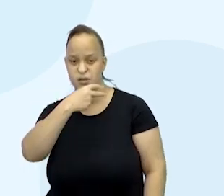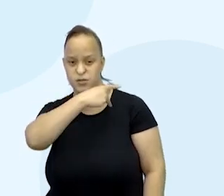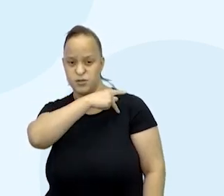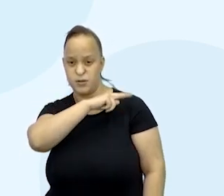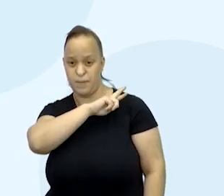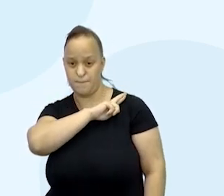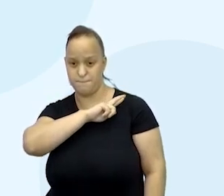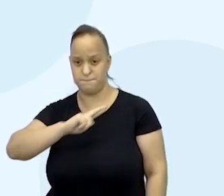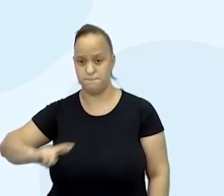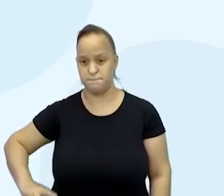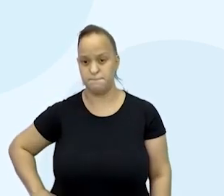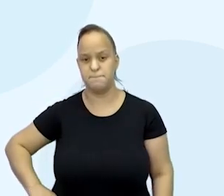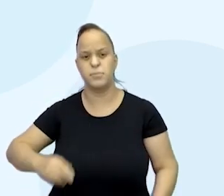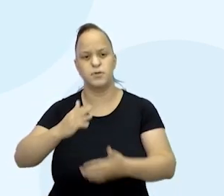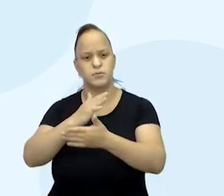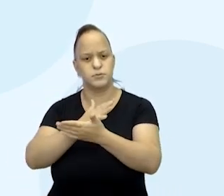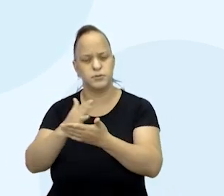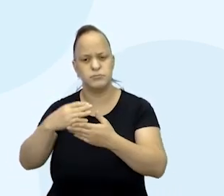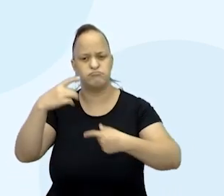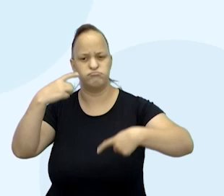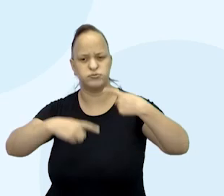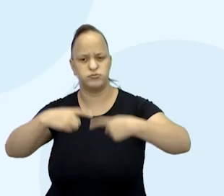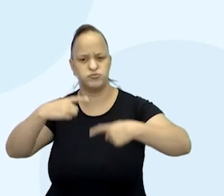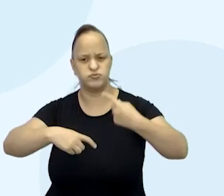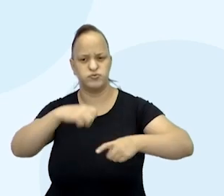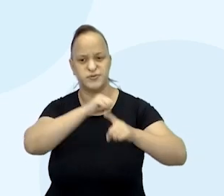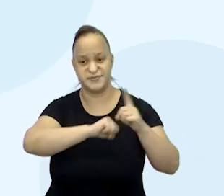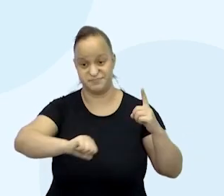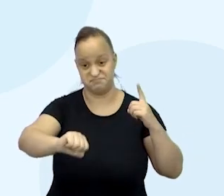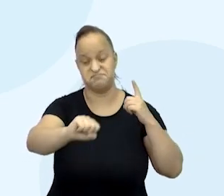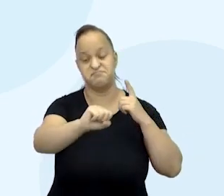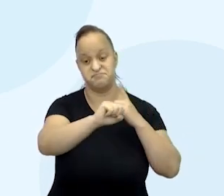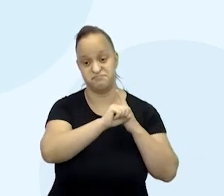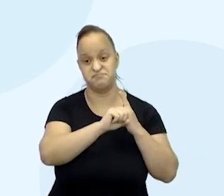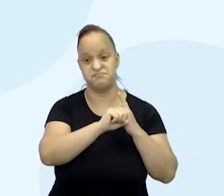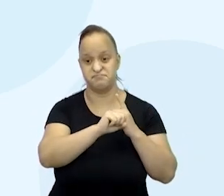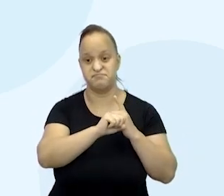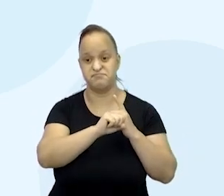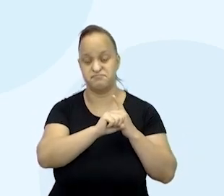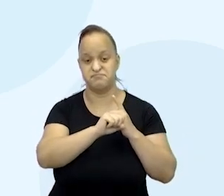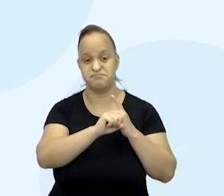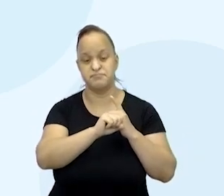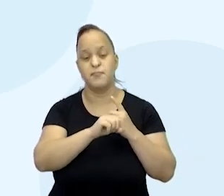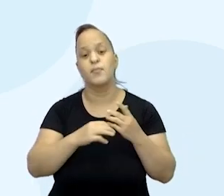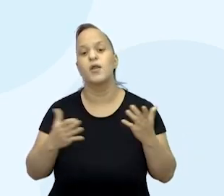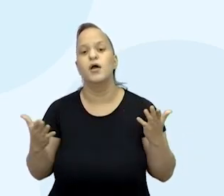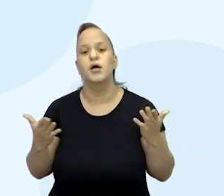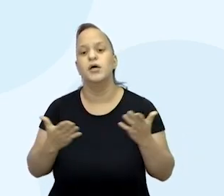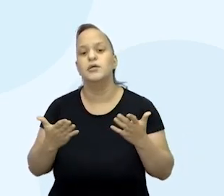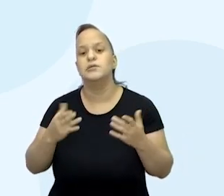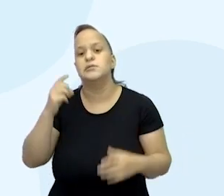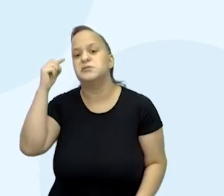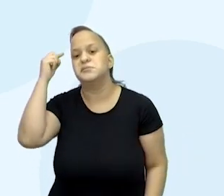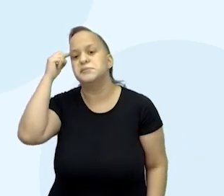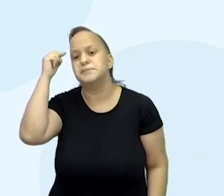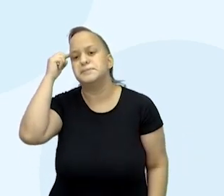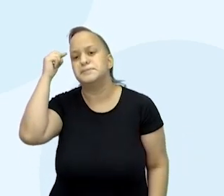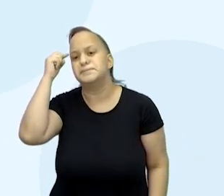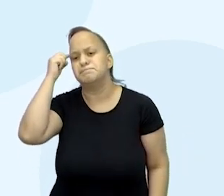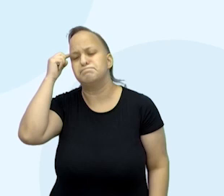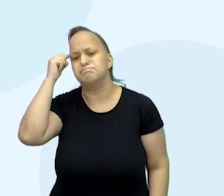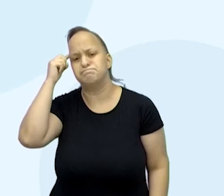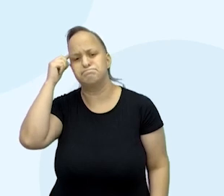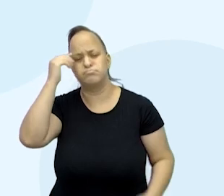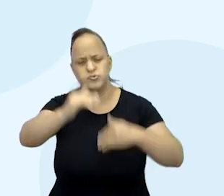Brasil e seus conflitos sociais, tá? Então, agora vamos entender como esse processo